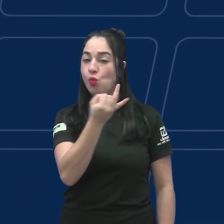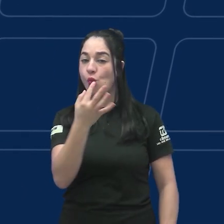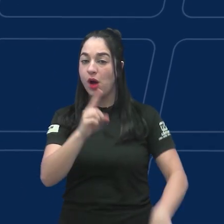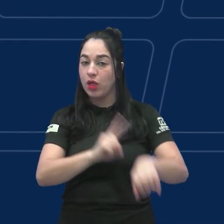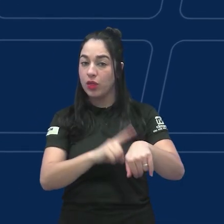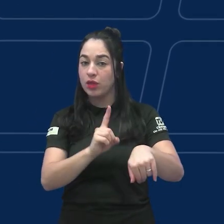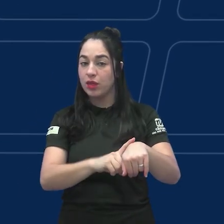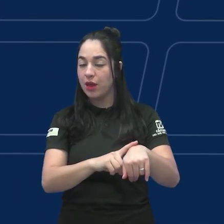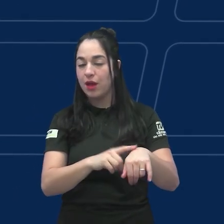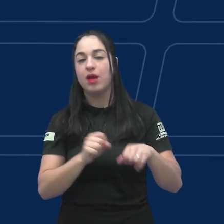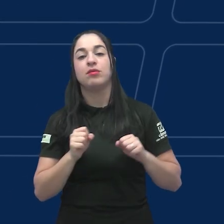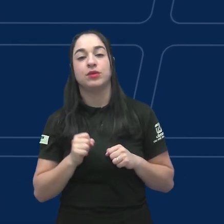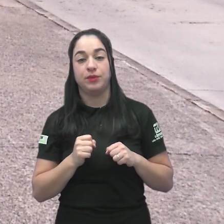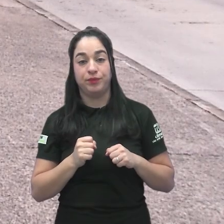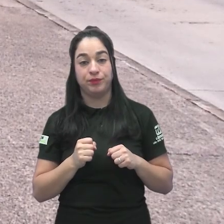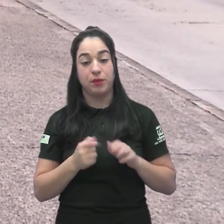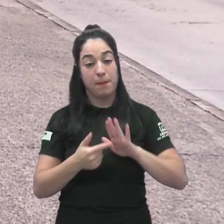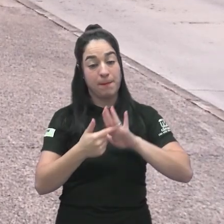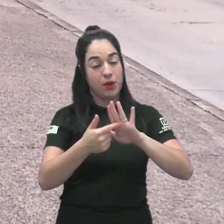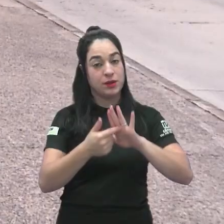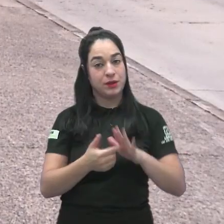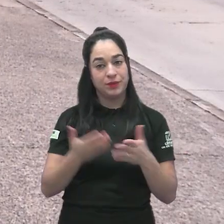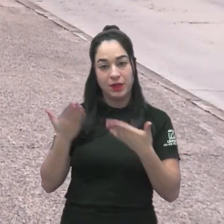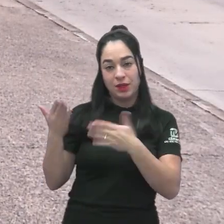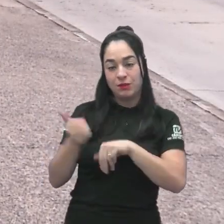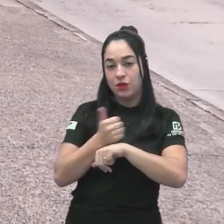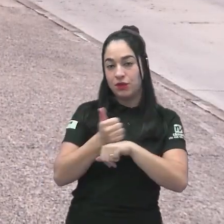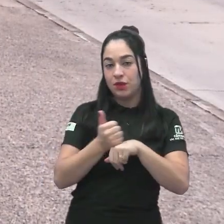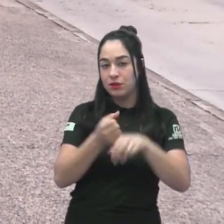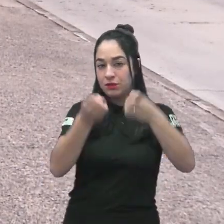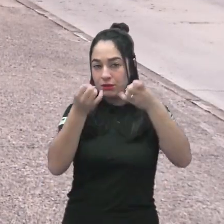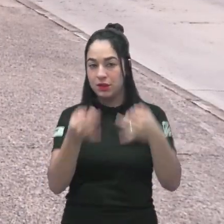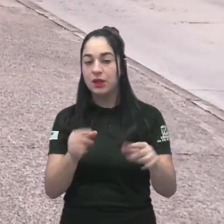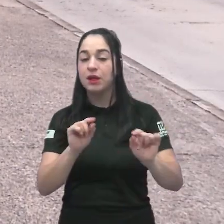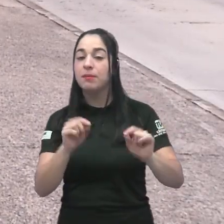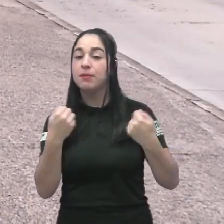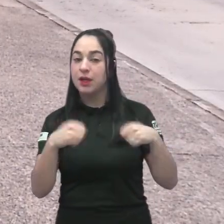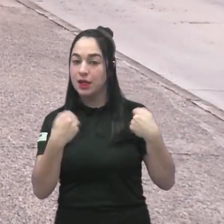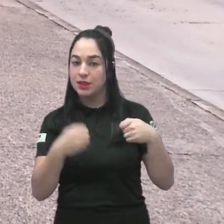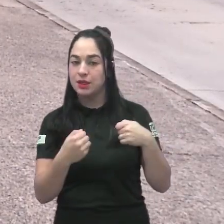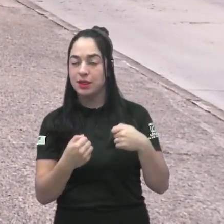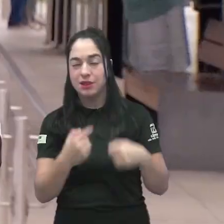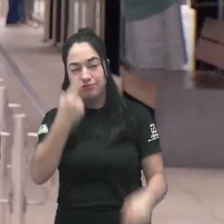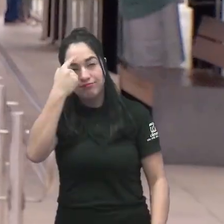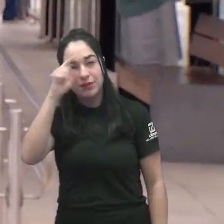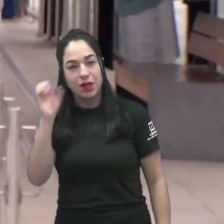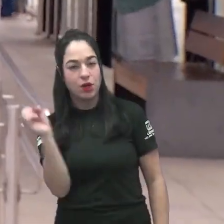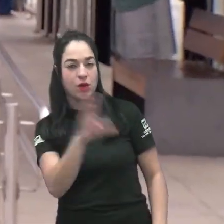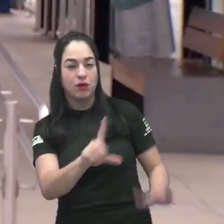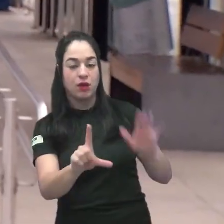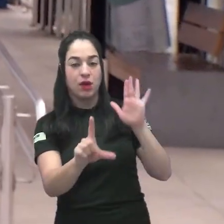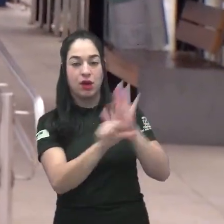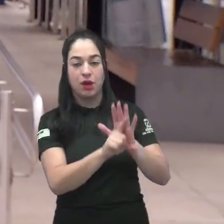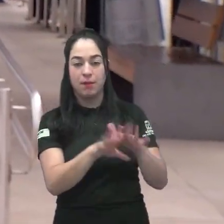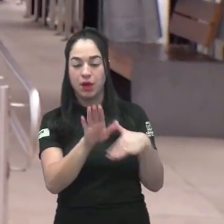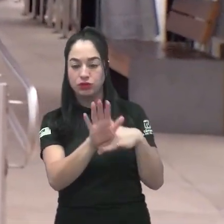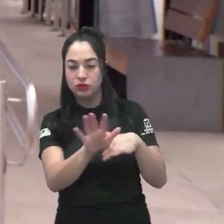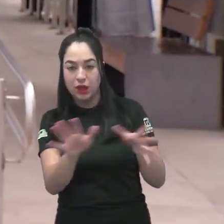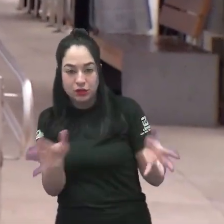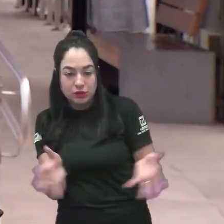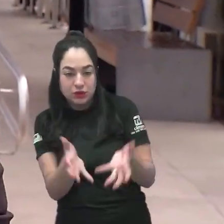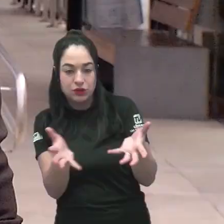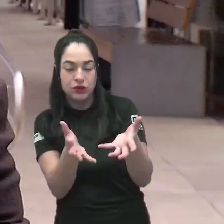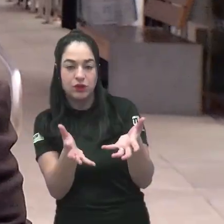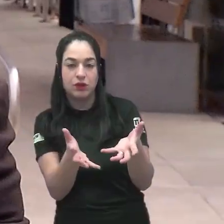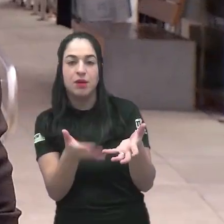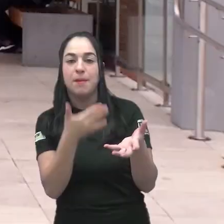semáforos inteligentes da cidade. Para este especialista, é preciso pensar políticas públicas para aumentar a eficiência no